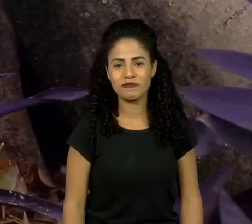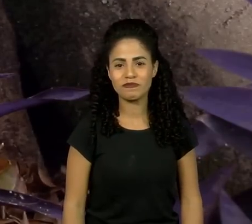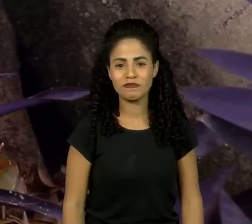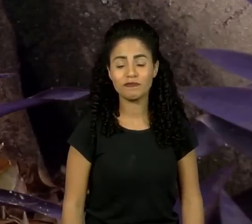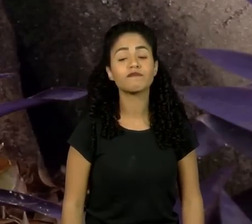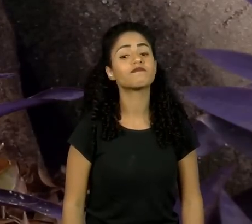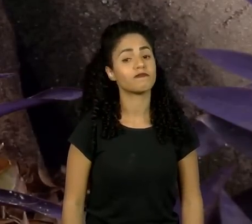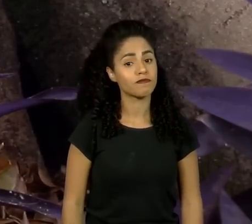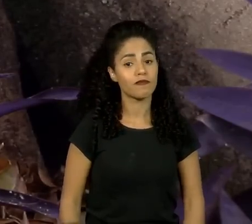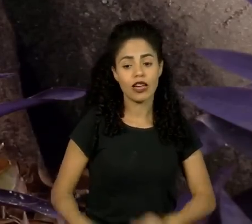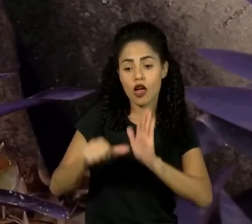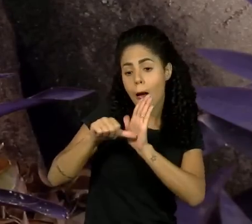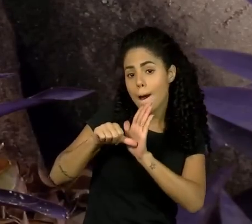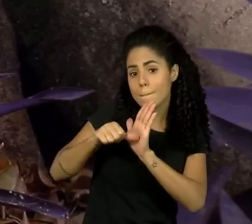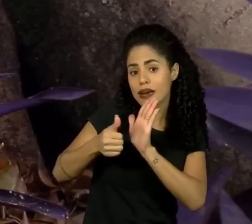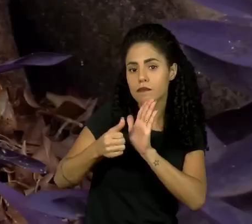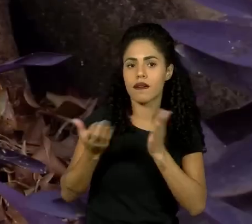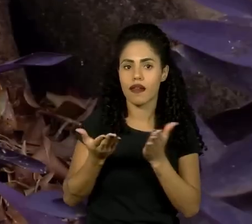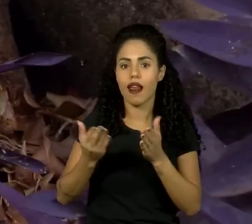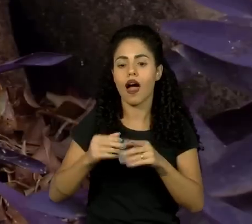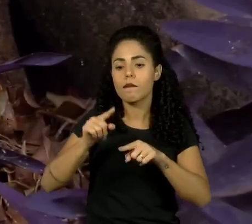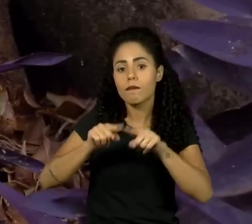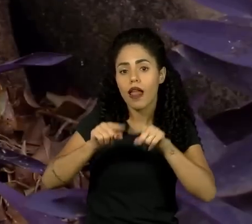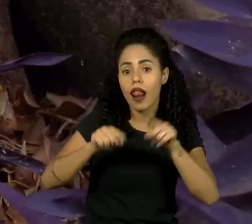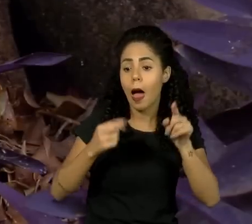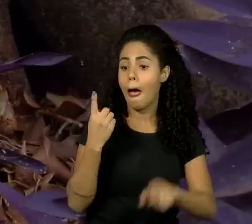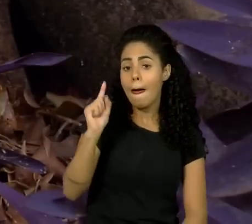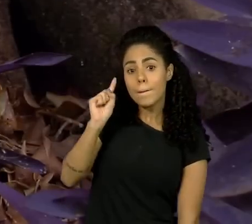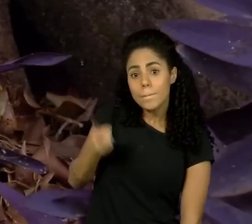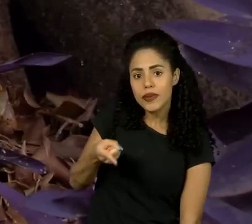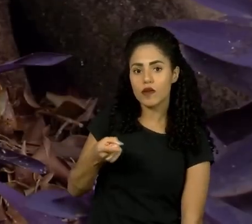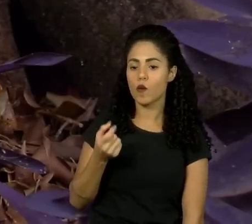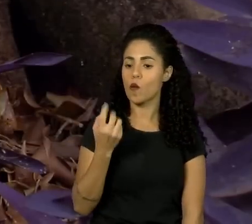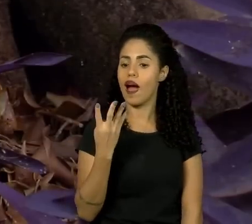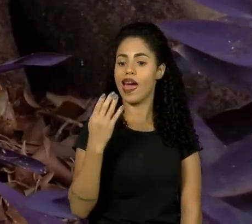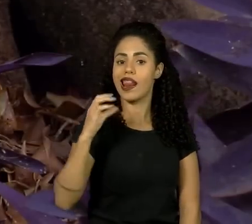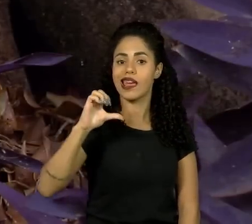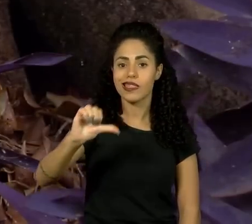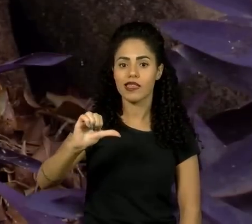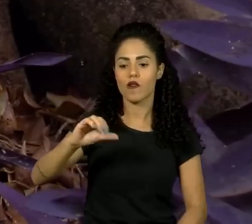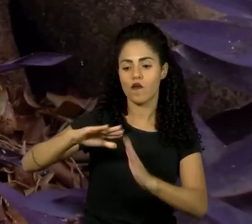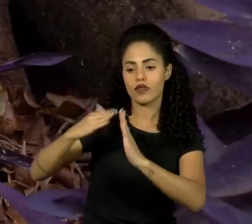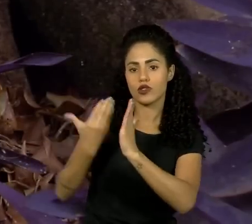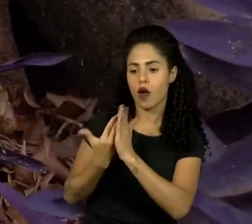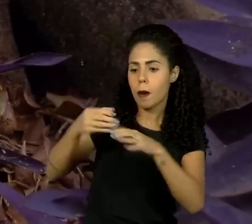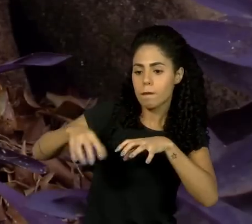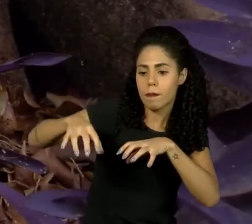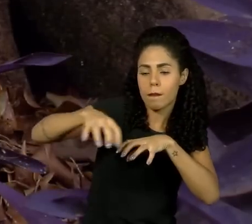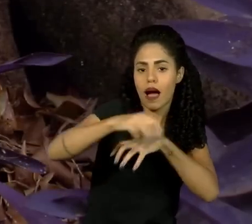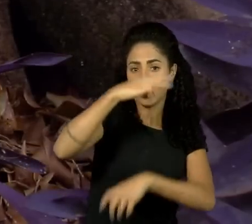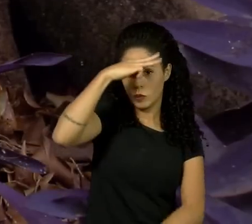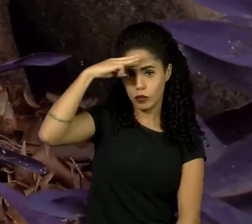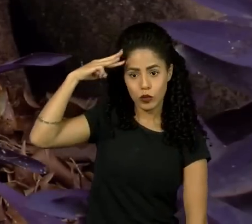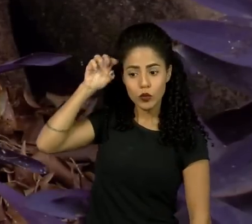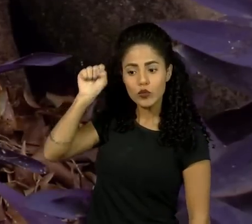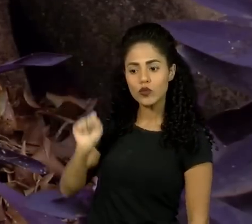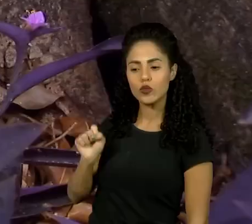A primeira tiragem, de 1.000 kits, foi distribuída em 49 escolas públicas do Mato Grosso do